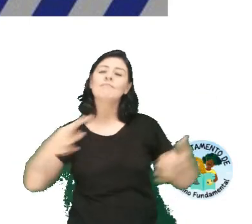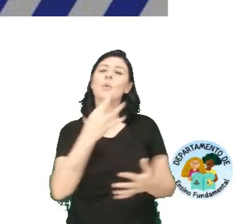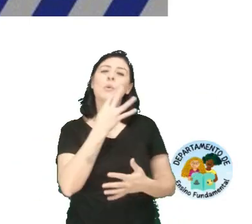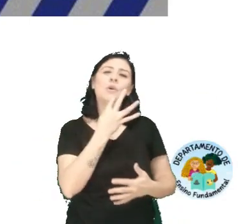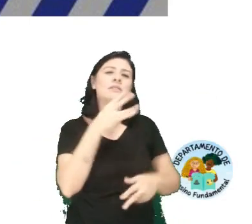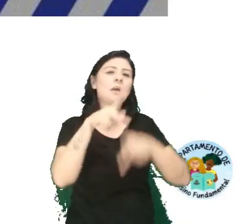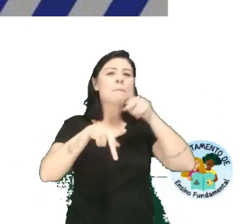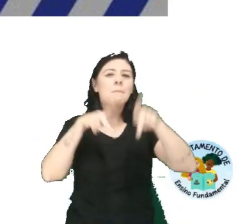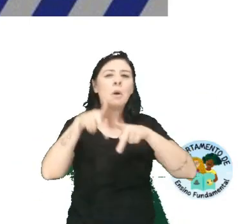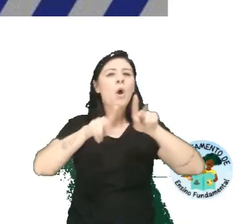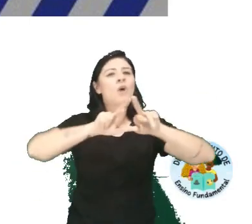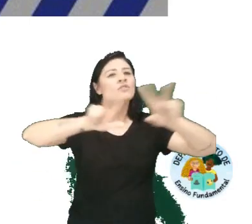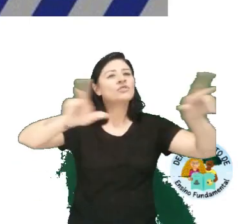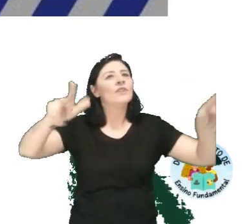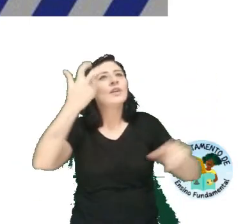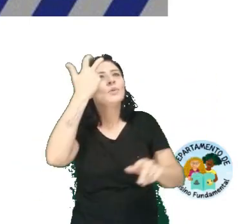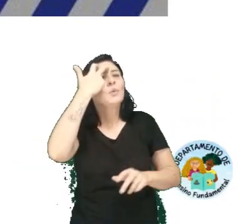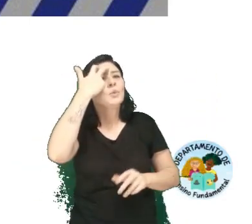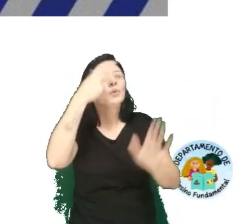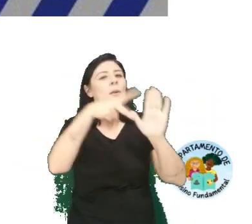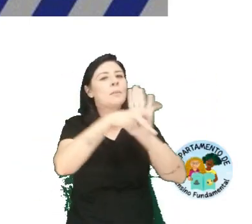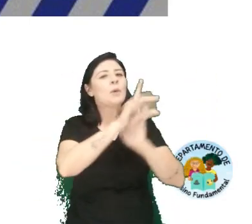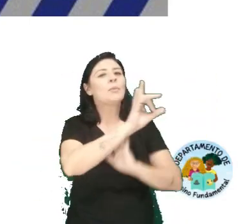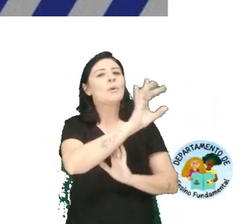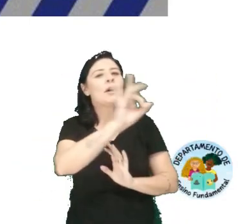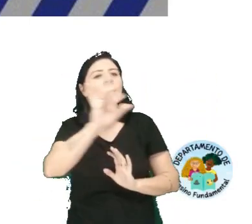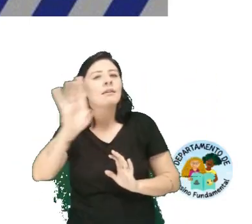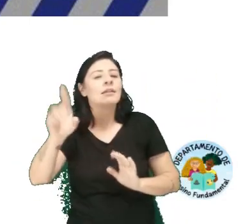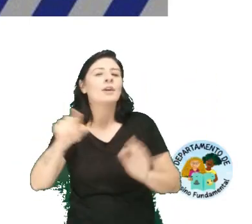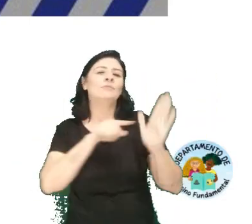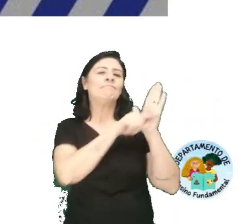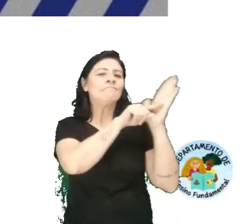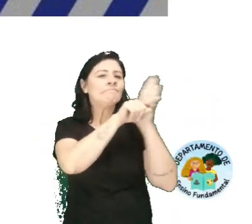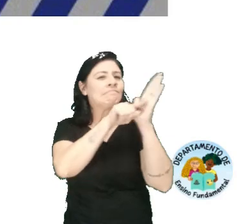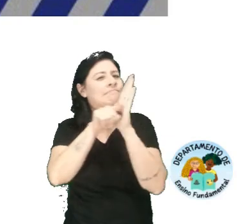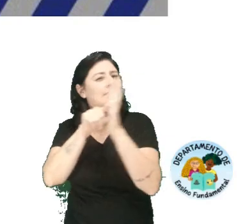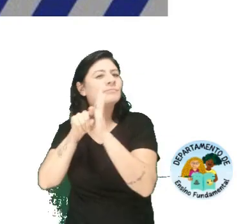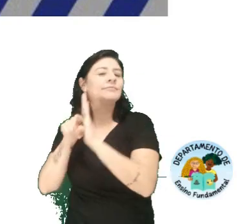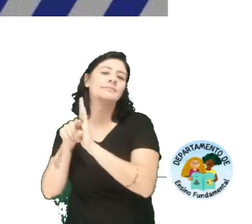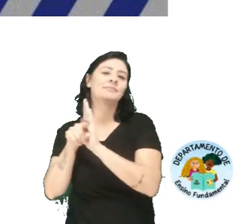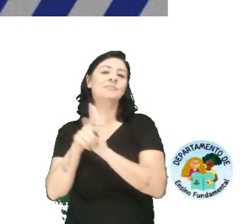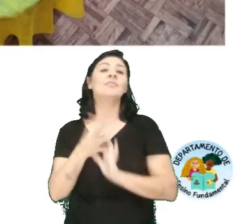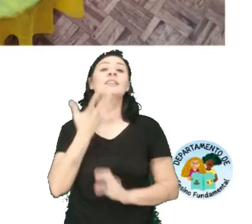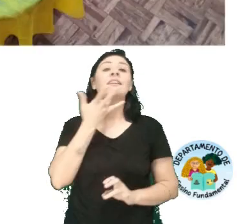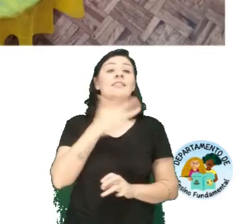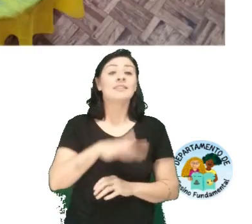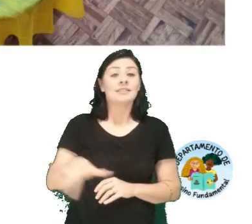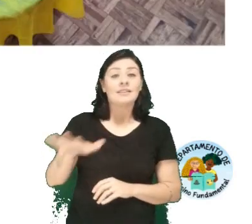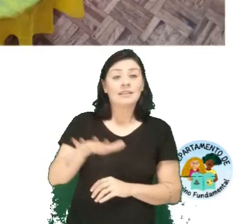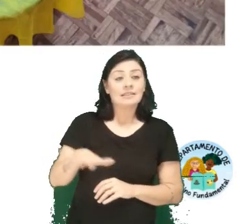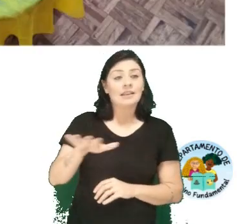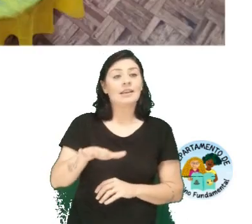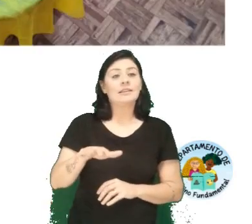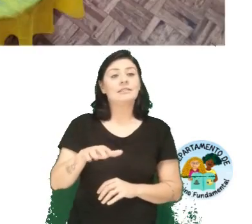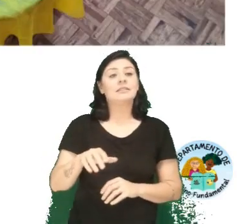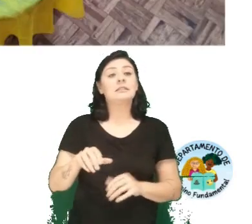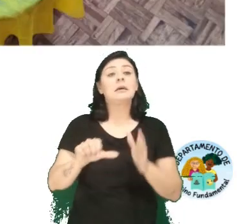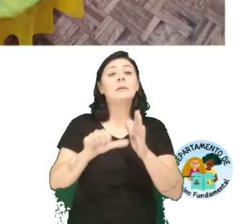diferentes povos, né, e as suas culturas por meio da pesquisa. Então, as crianças,